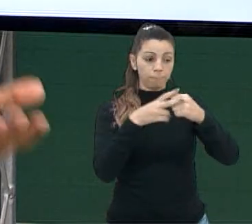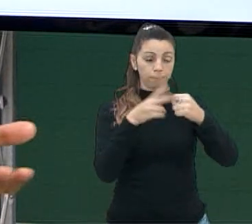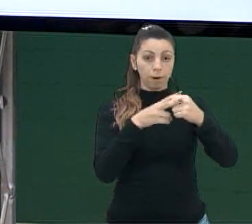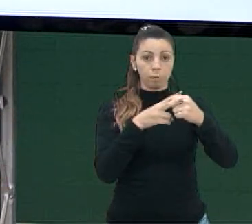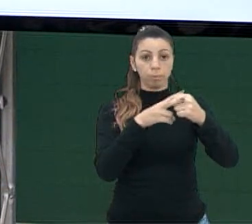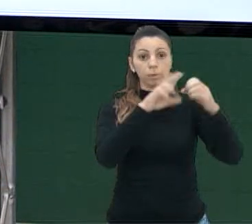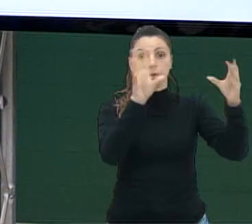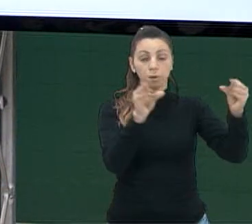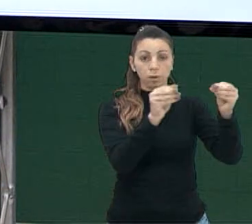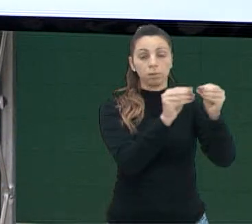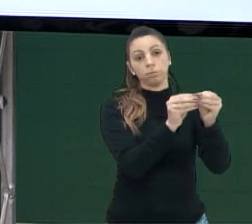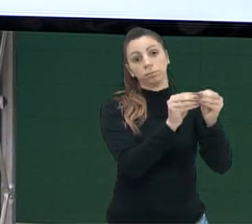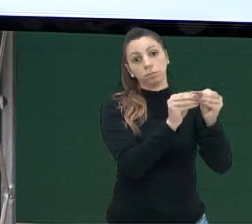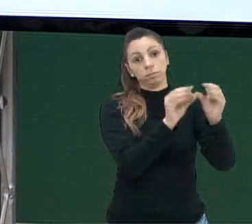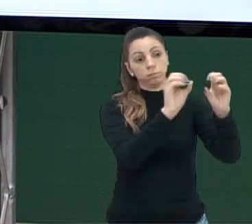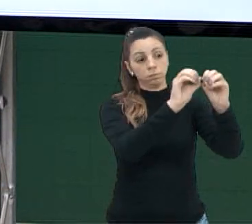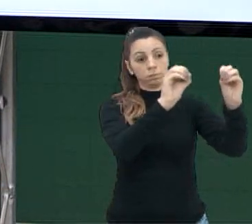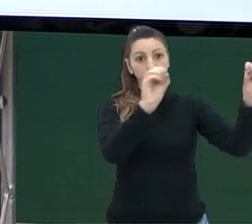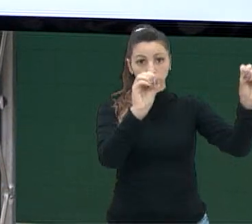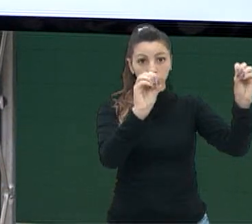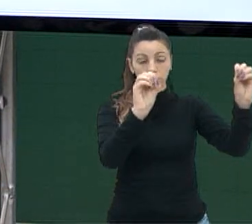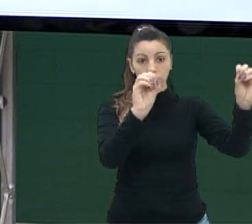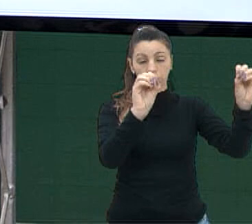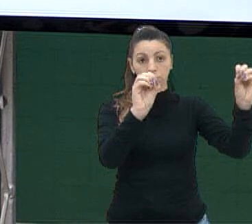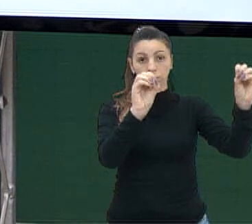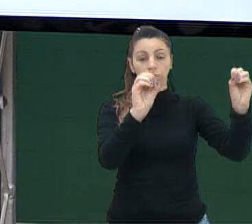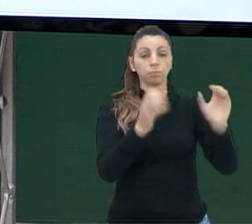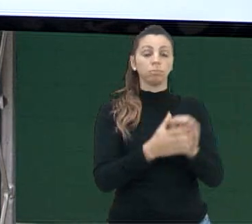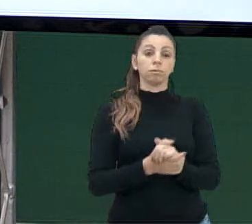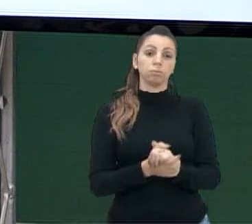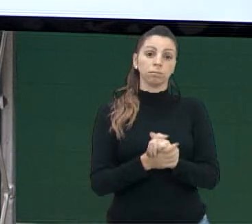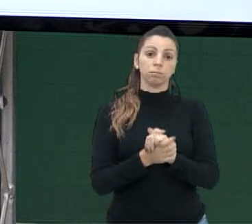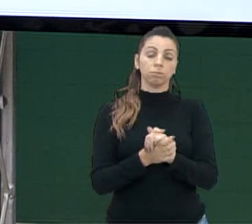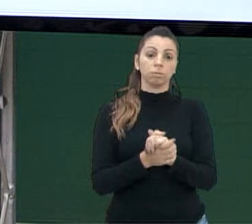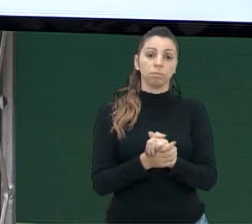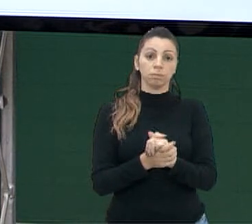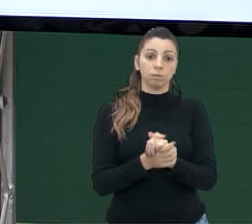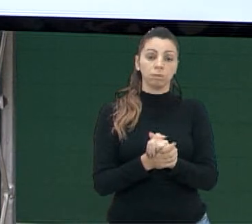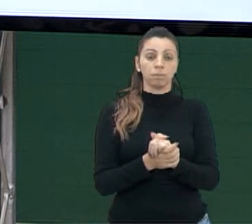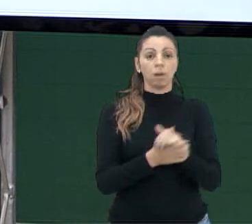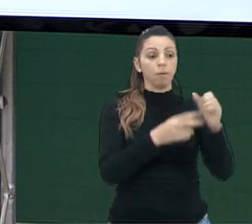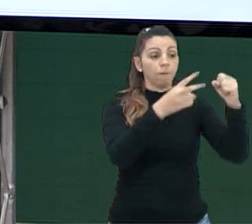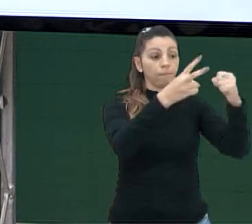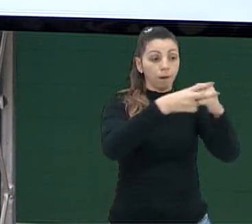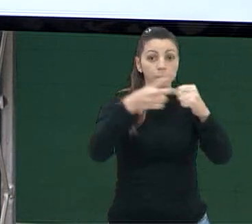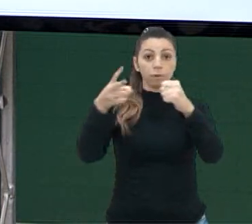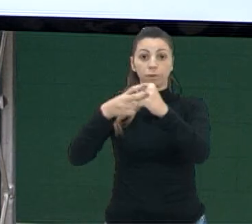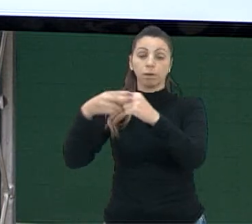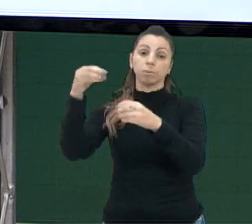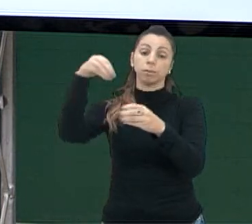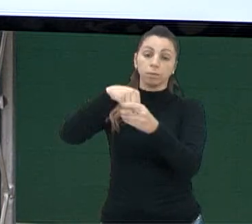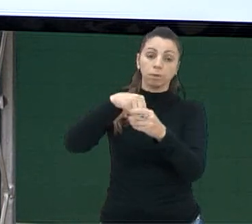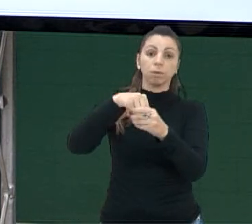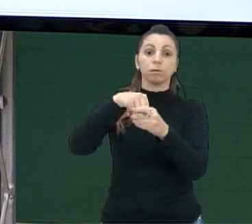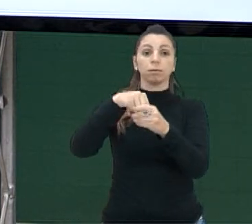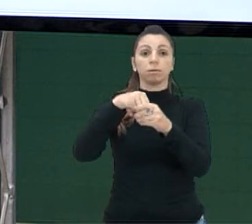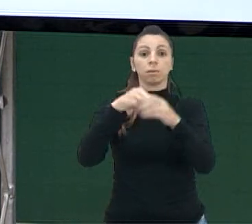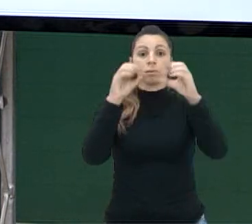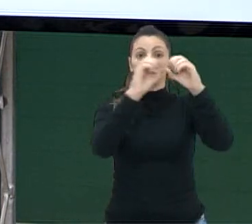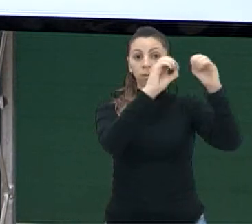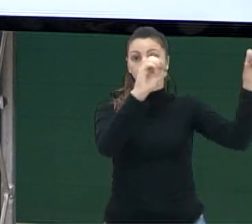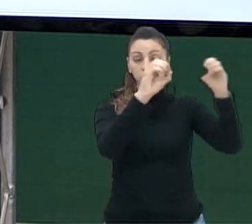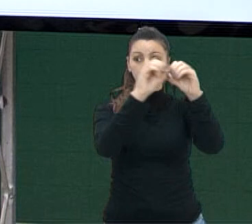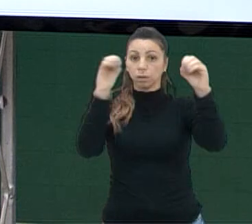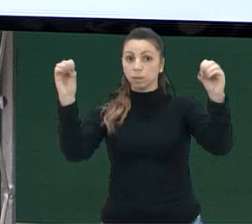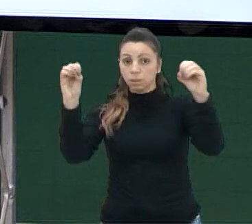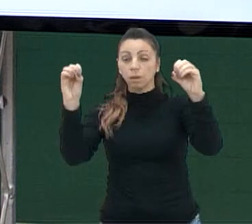tem mais ocorrências verbais, seja um verbo sozinho ou uma locução verbal, você tem mais orações e isso forma um período composto, né? Então,